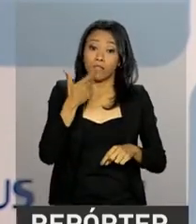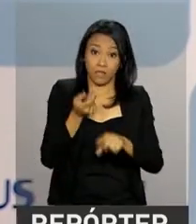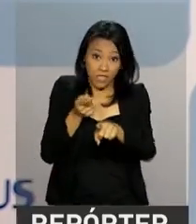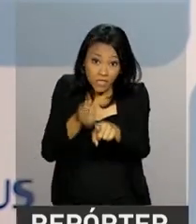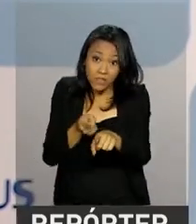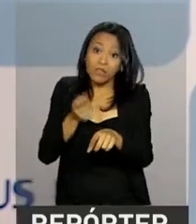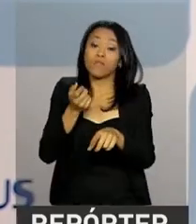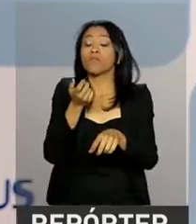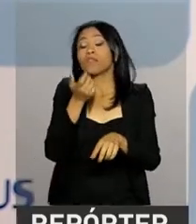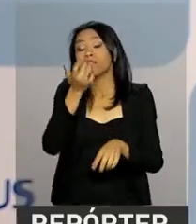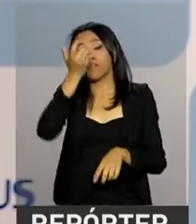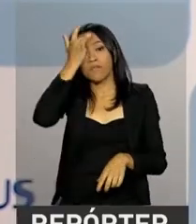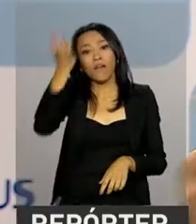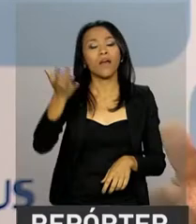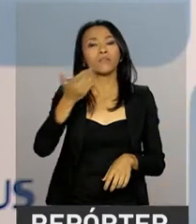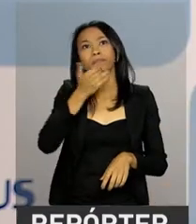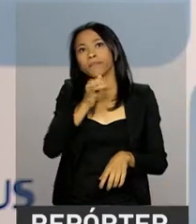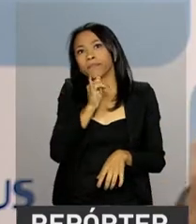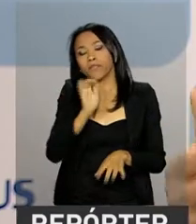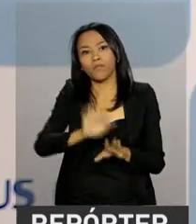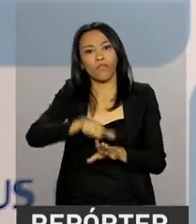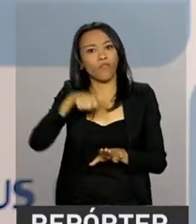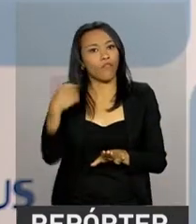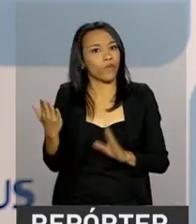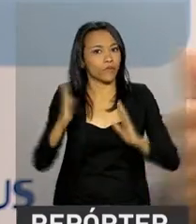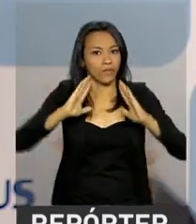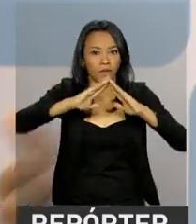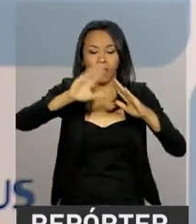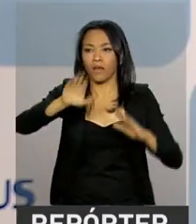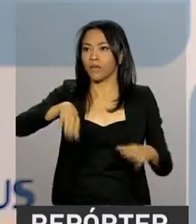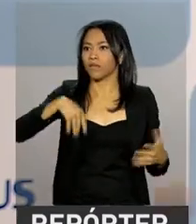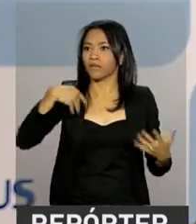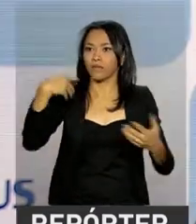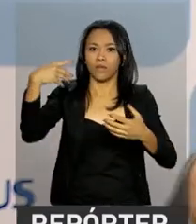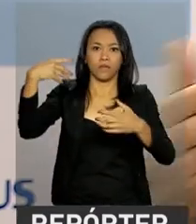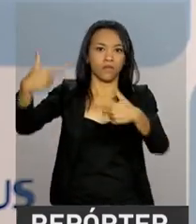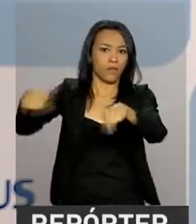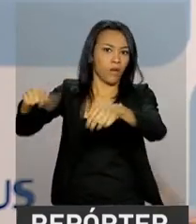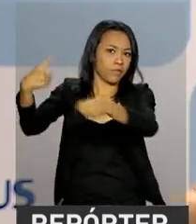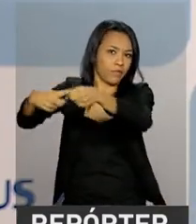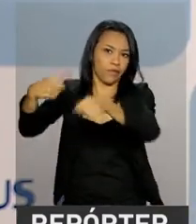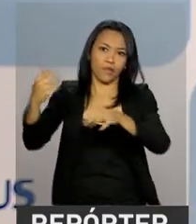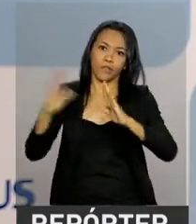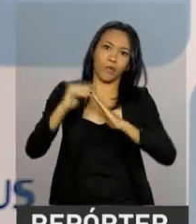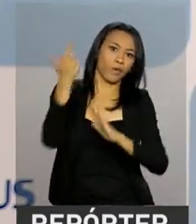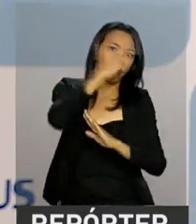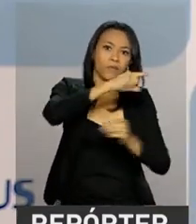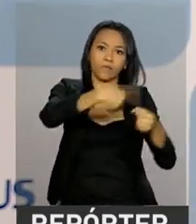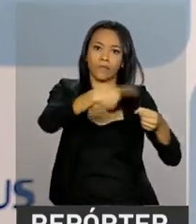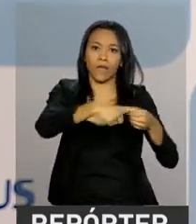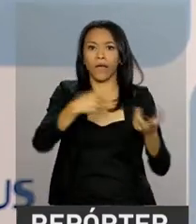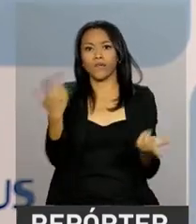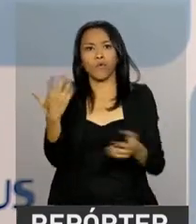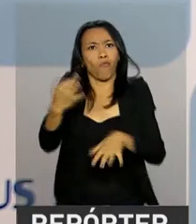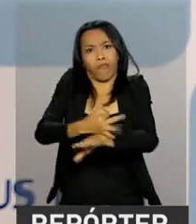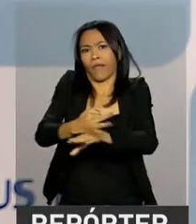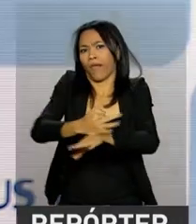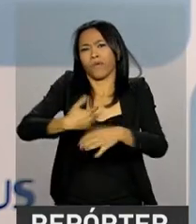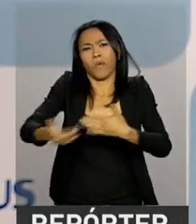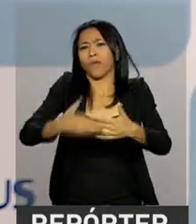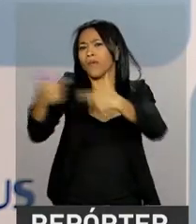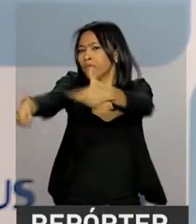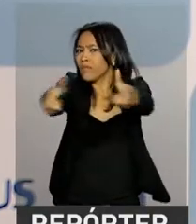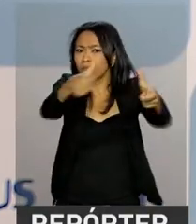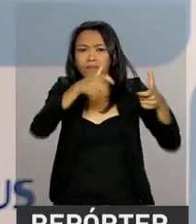e quando ele estiver fora de casa se ele mora numa cidade trabalha na outra se ele estiver de férias e tiver um problema em qualquer lugar